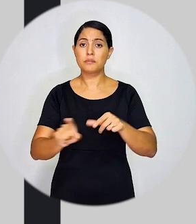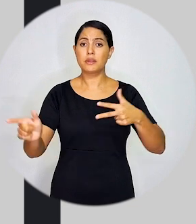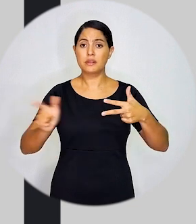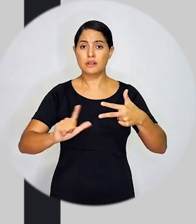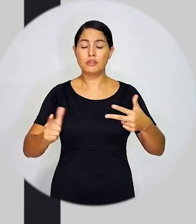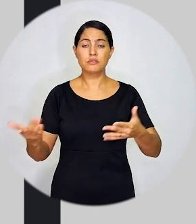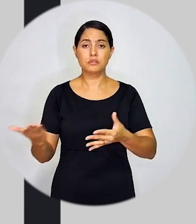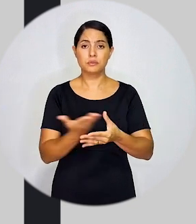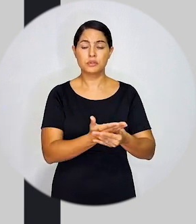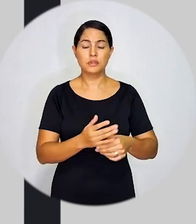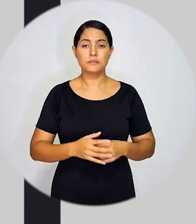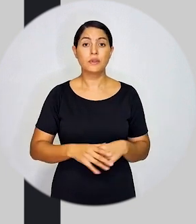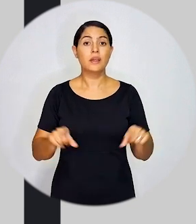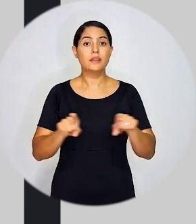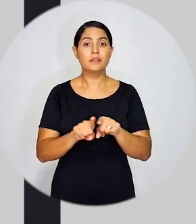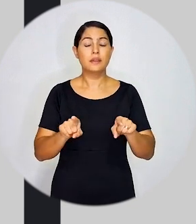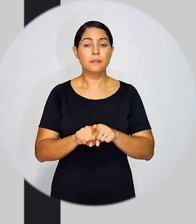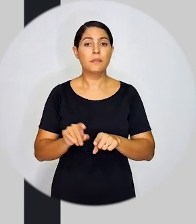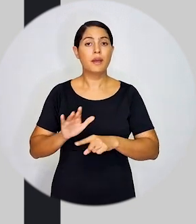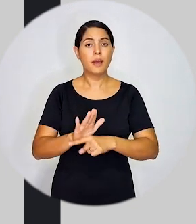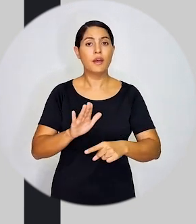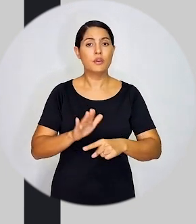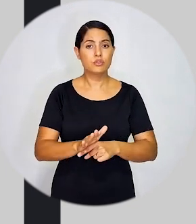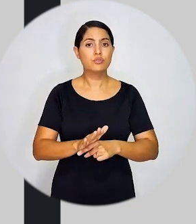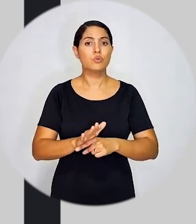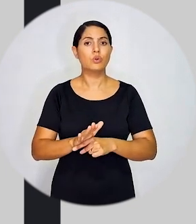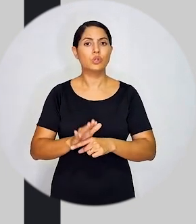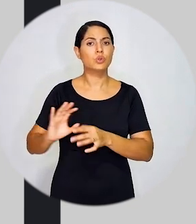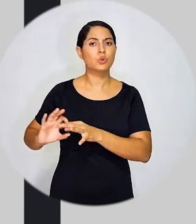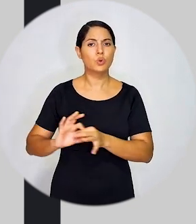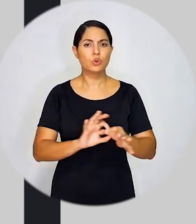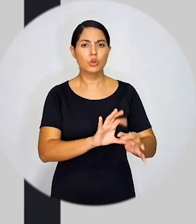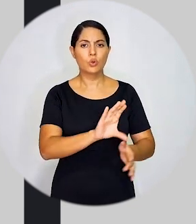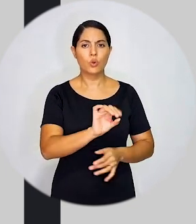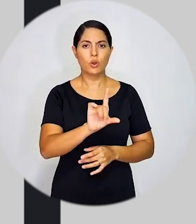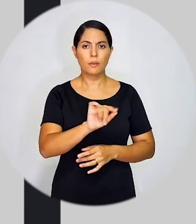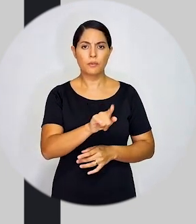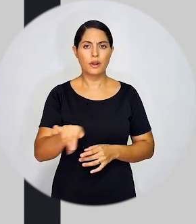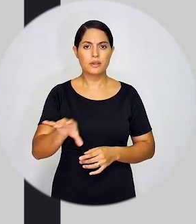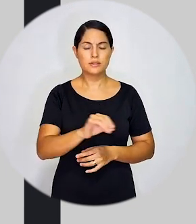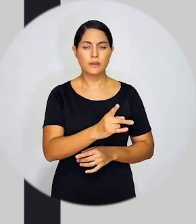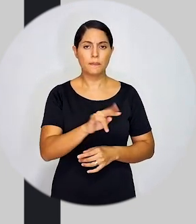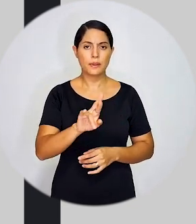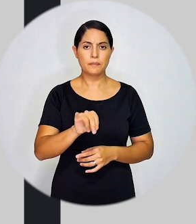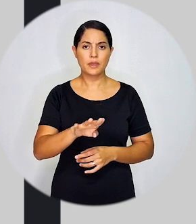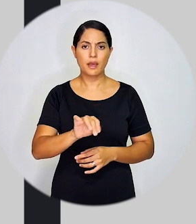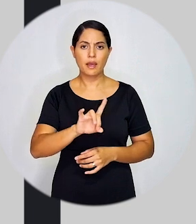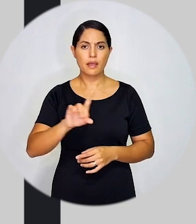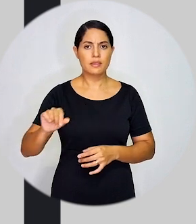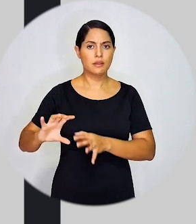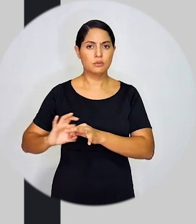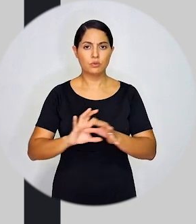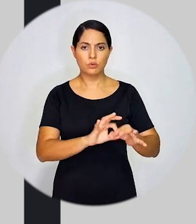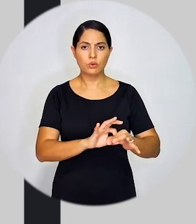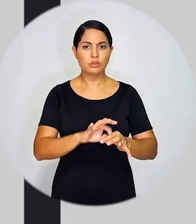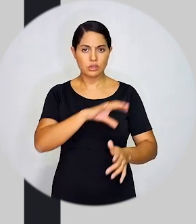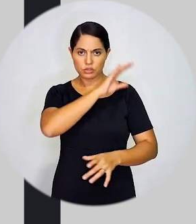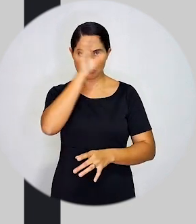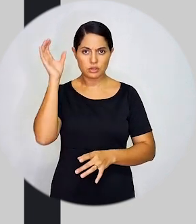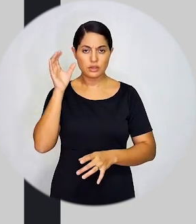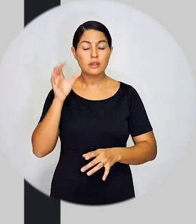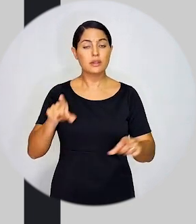e legislativos, a vedação de colaboração premiada contra clientes e a exclusividade da OAB para fiscalizar o